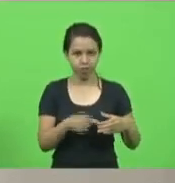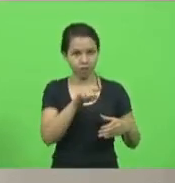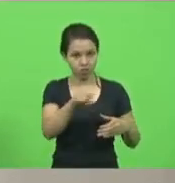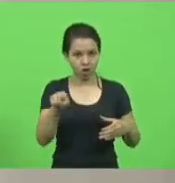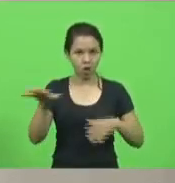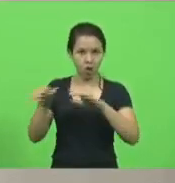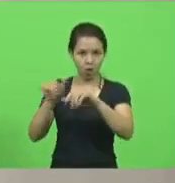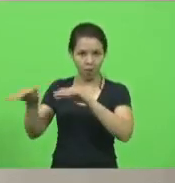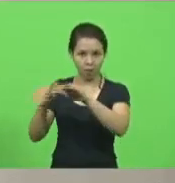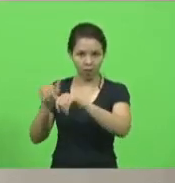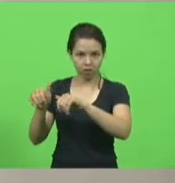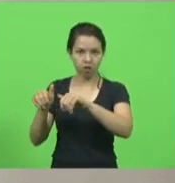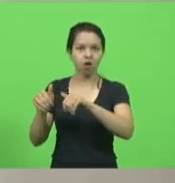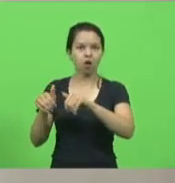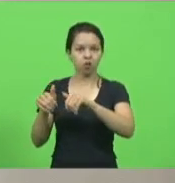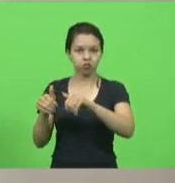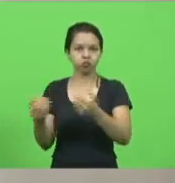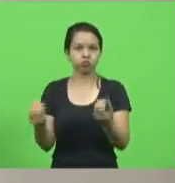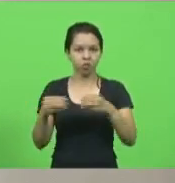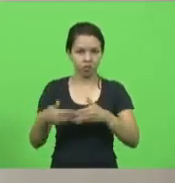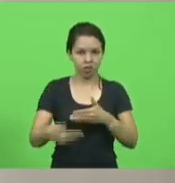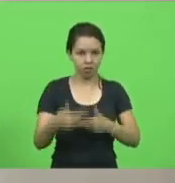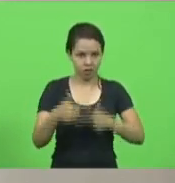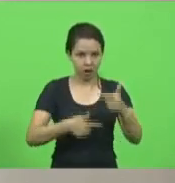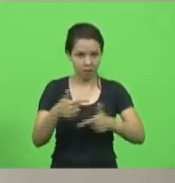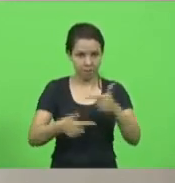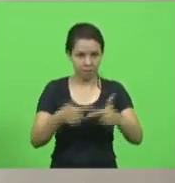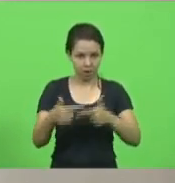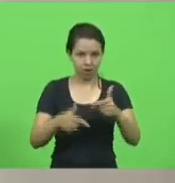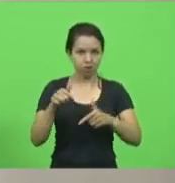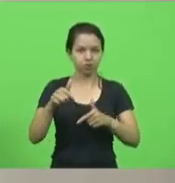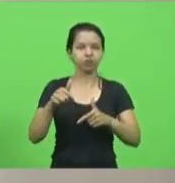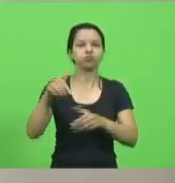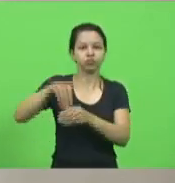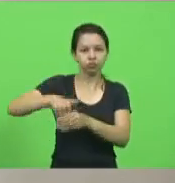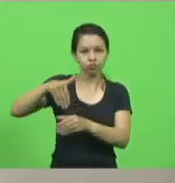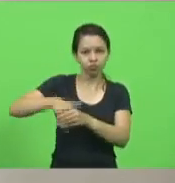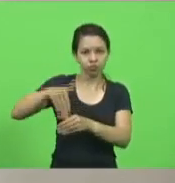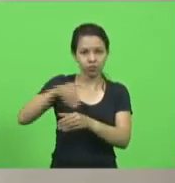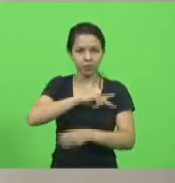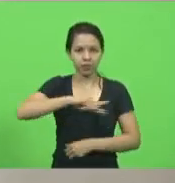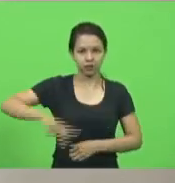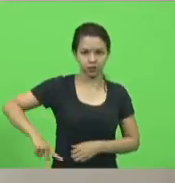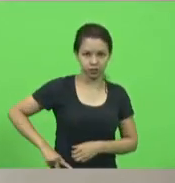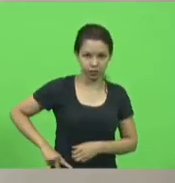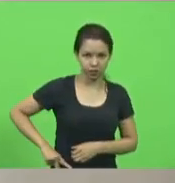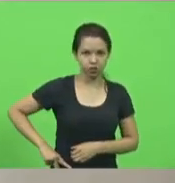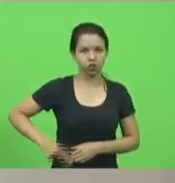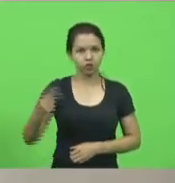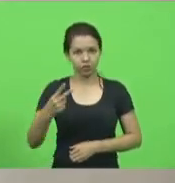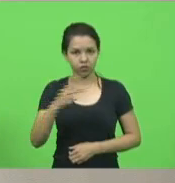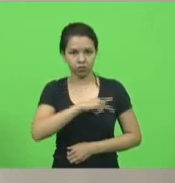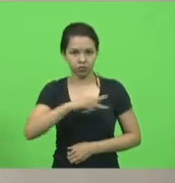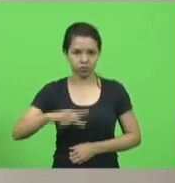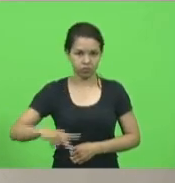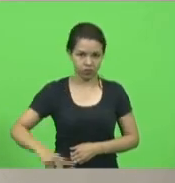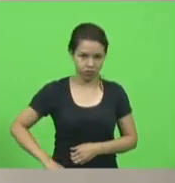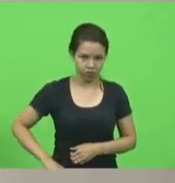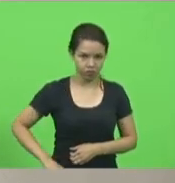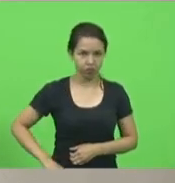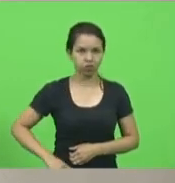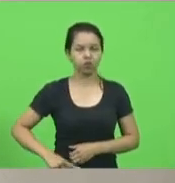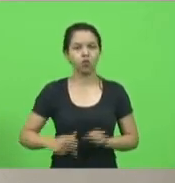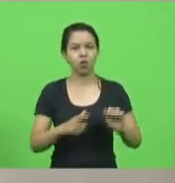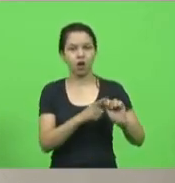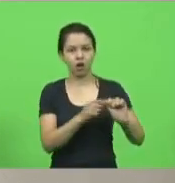instalação dos trabalhos e eleição dos respectivos presidentes e vice-presidentes na forma do artigo